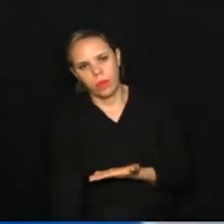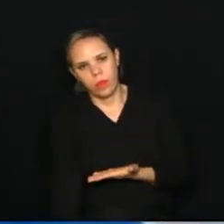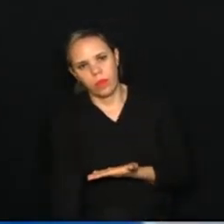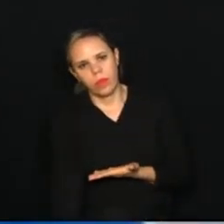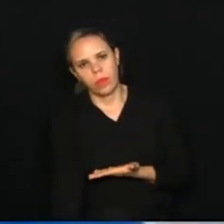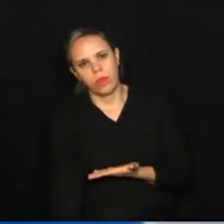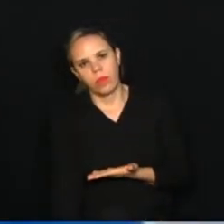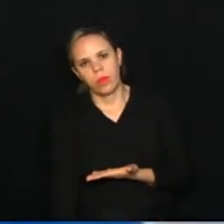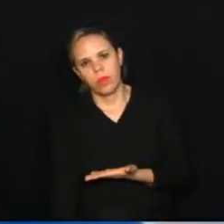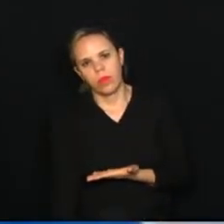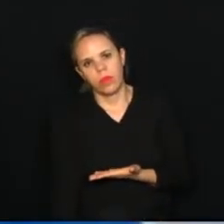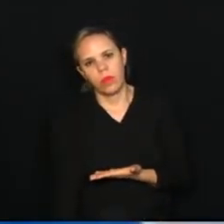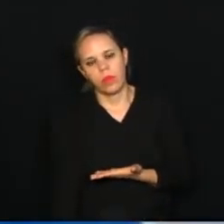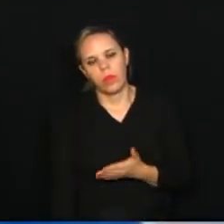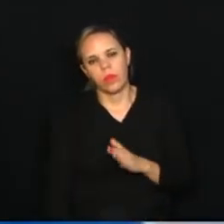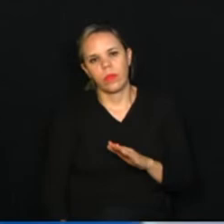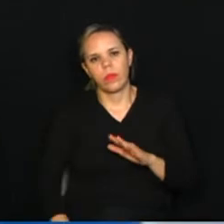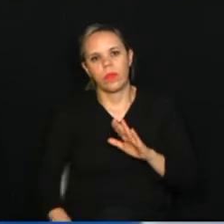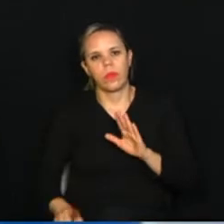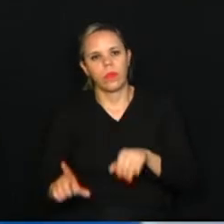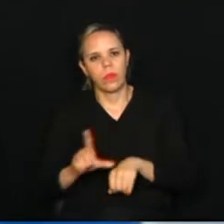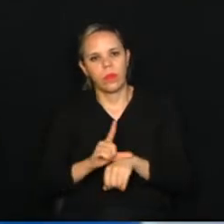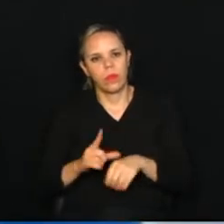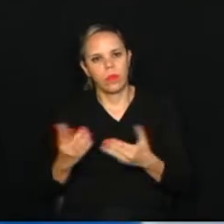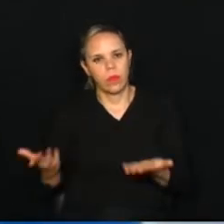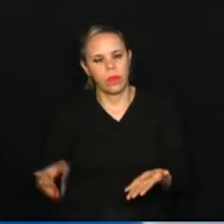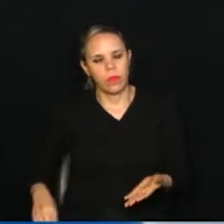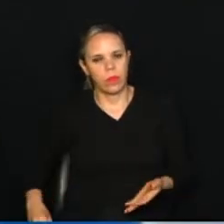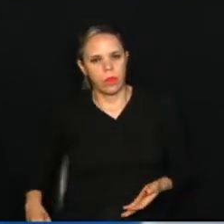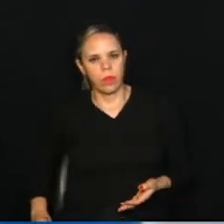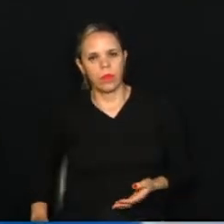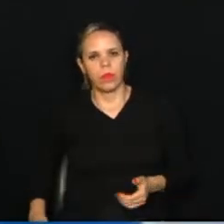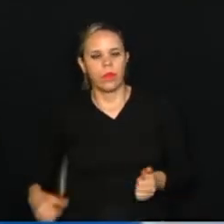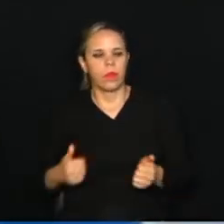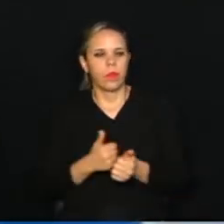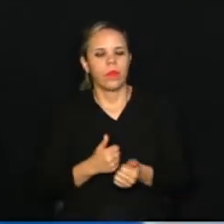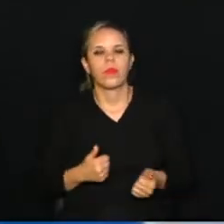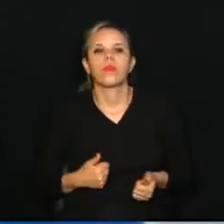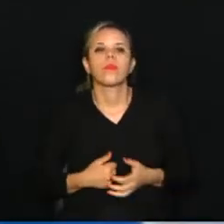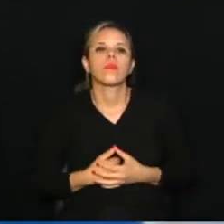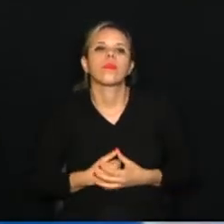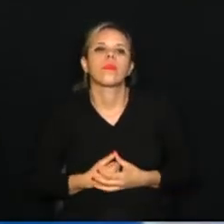Que o Legislativo quer estar próximo ao